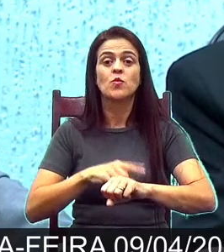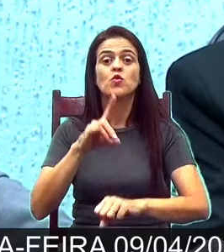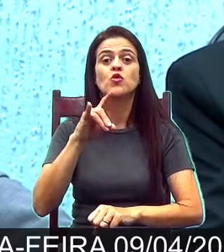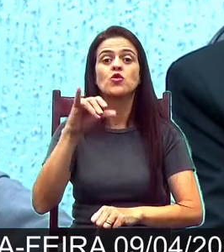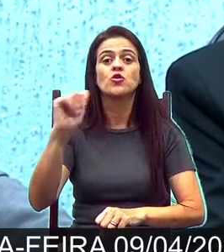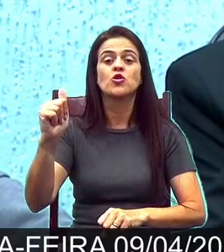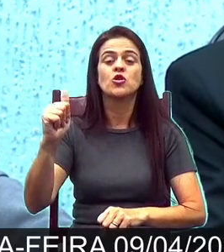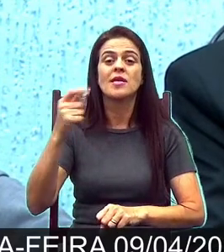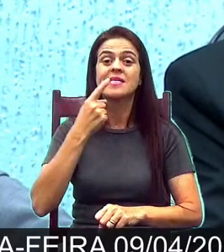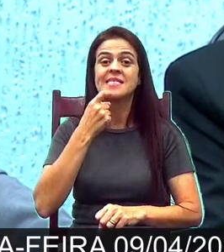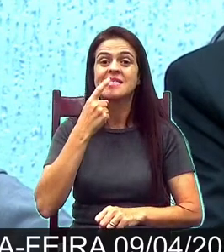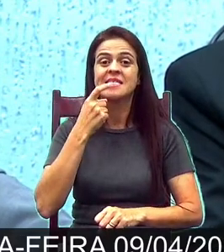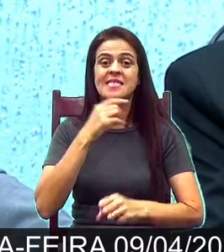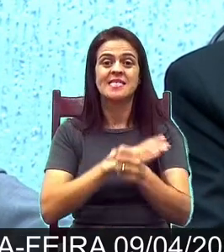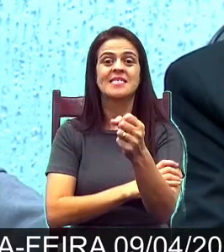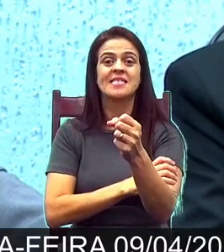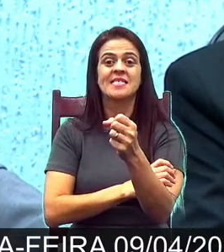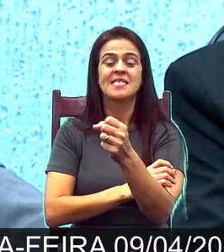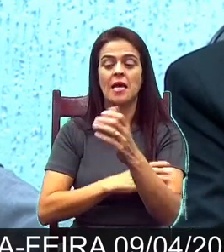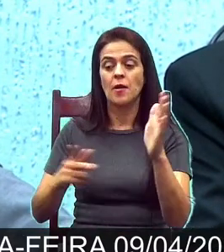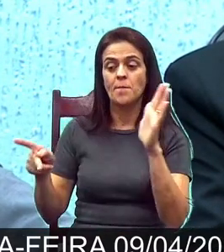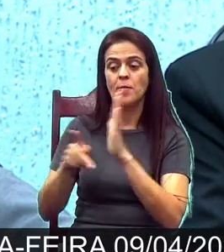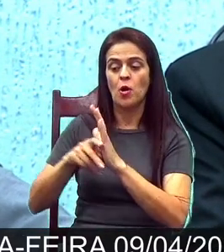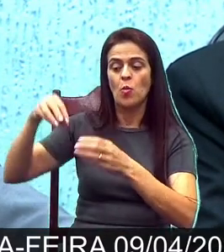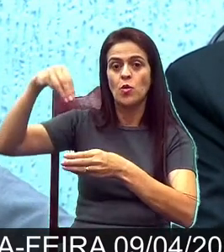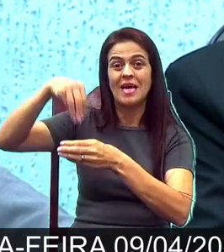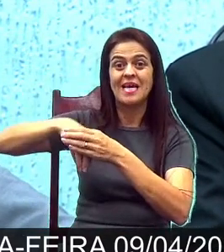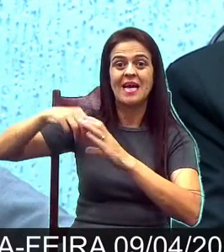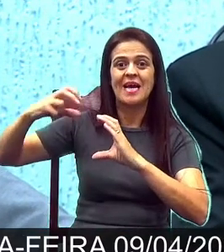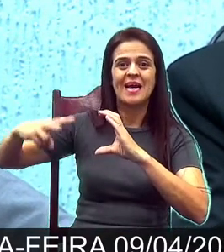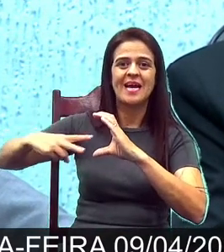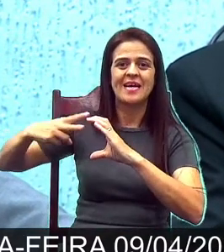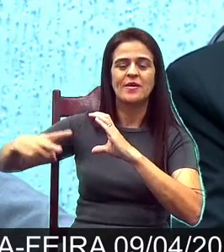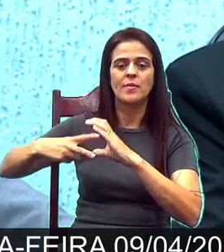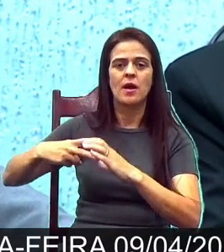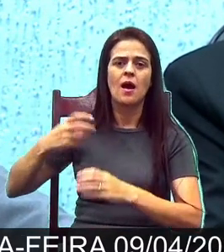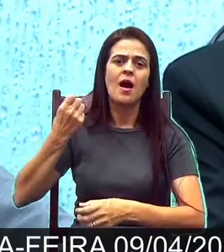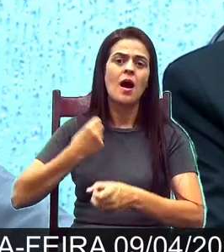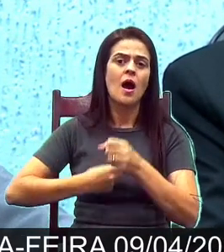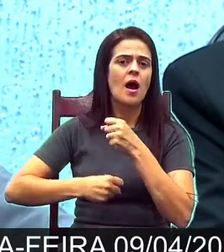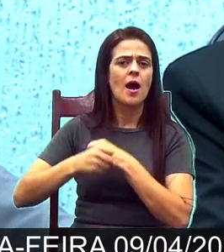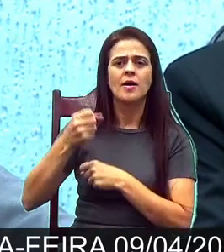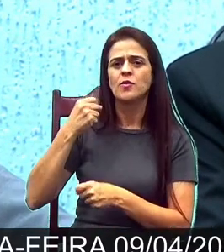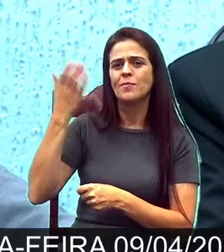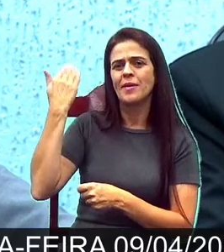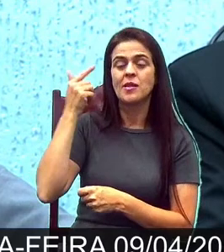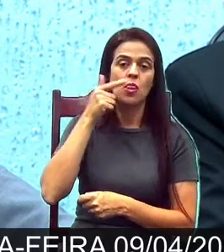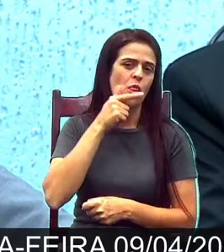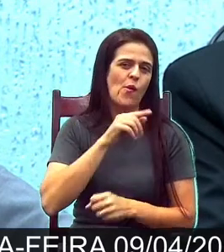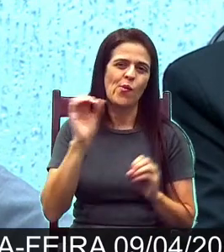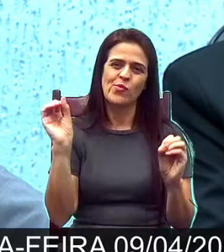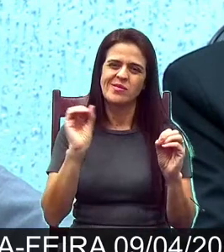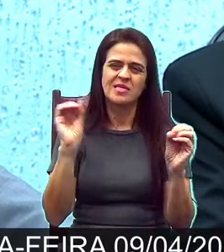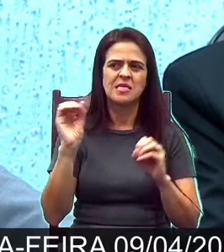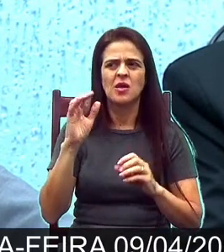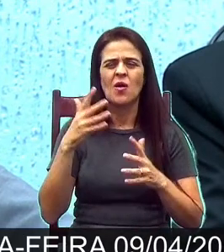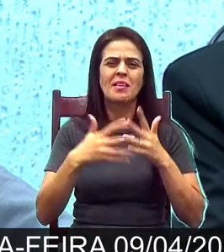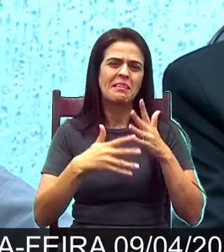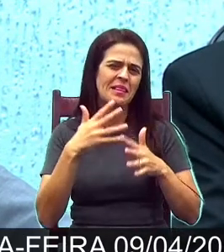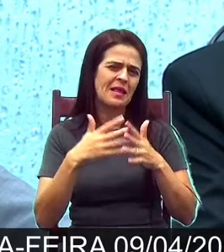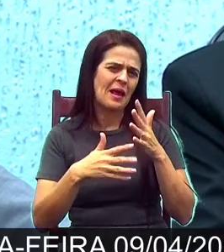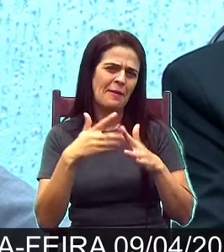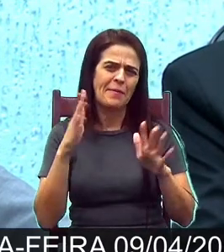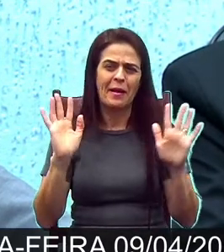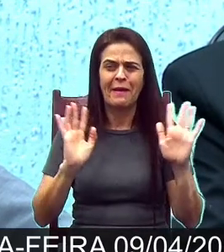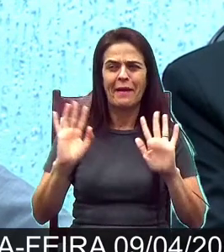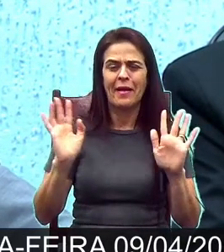coleta de sangue aqui na Câmara de Vereadores. O ano passado, infelizmente, nós não conseguimos, vereador Gilmar. Houve alguns empecilhos